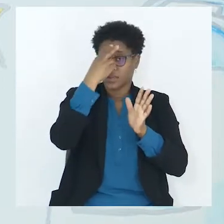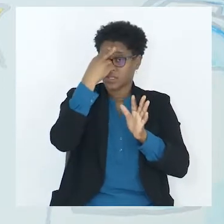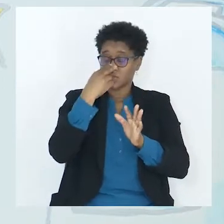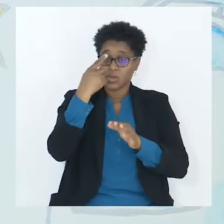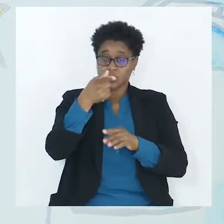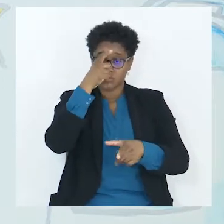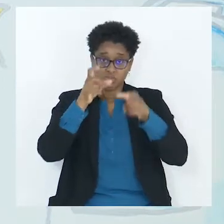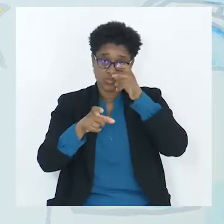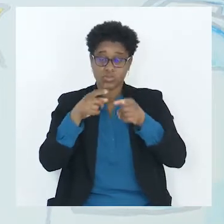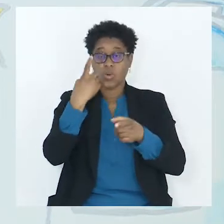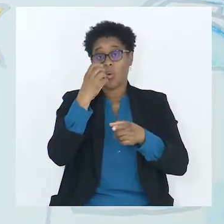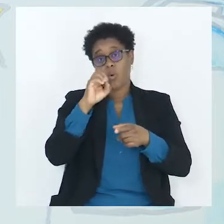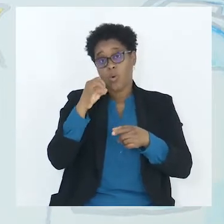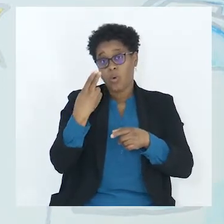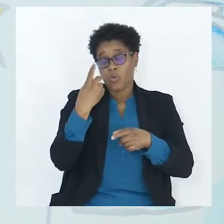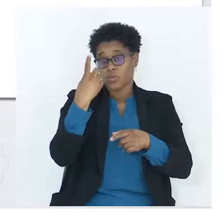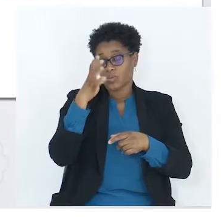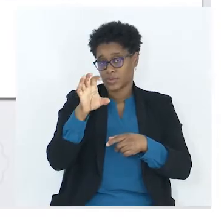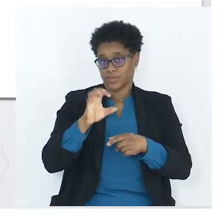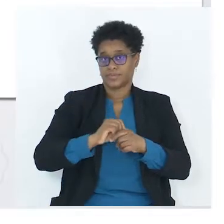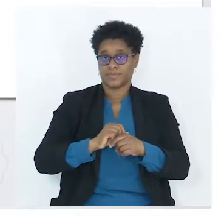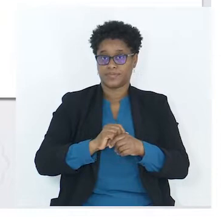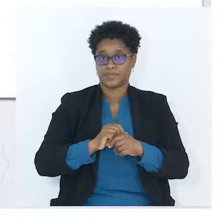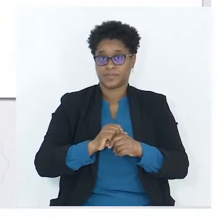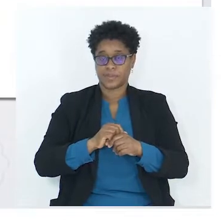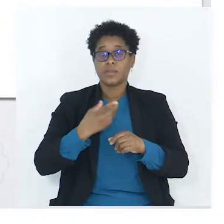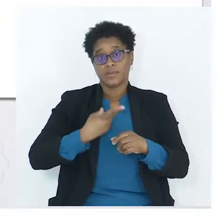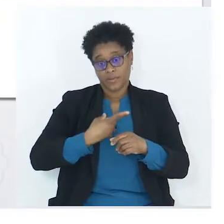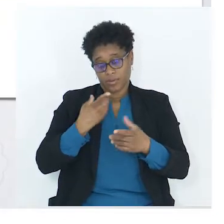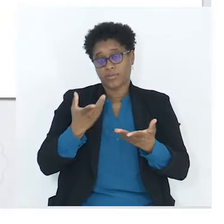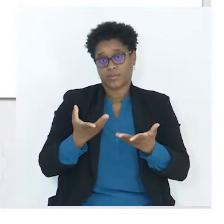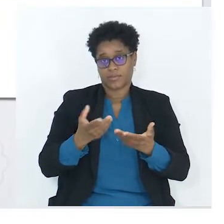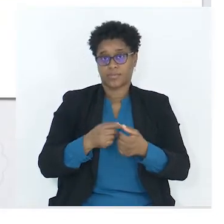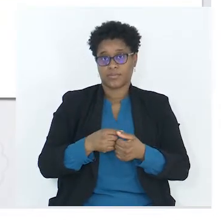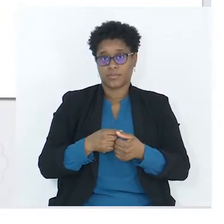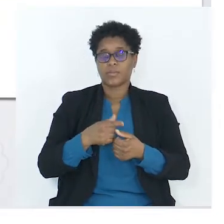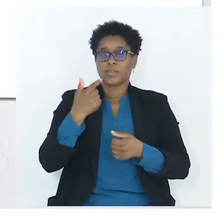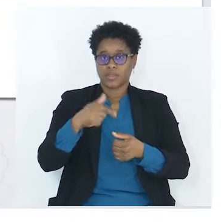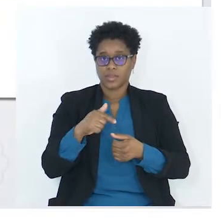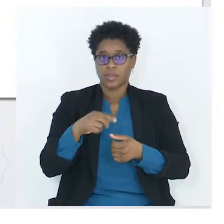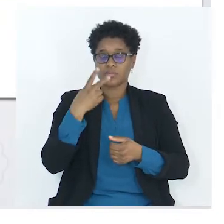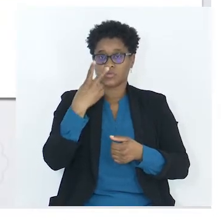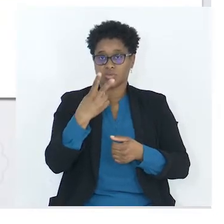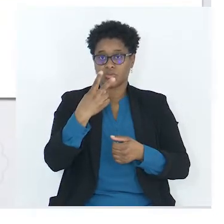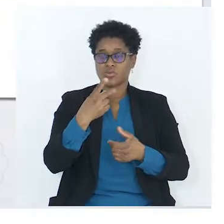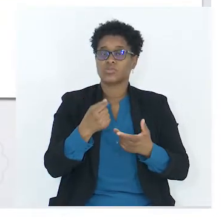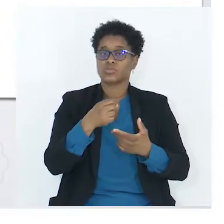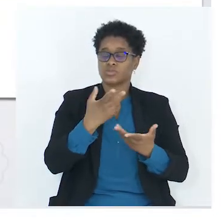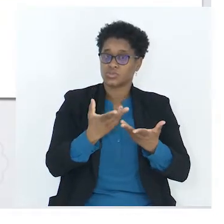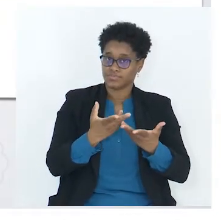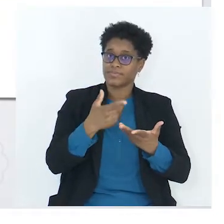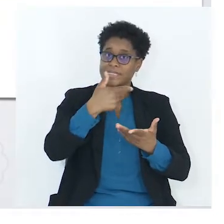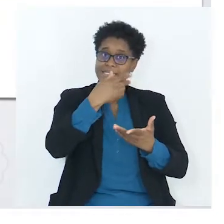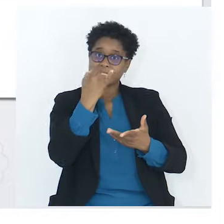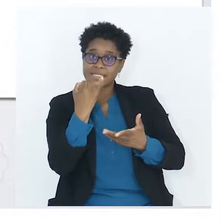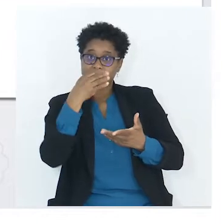a história de um povo ou de uma nação. Sendo por isso temos dois